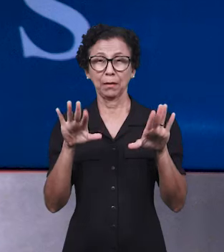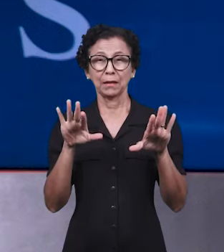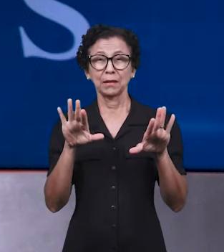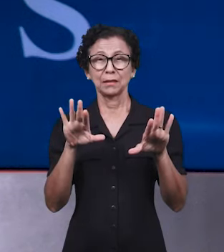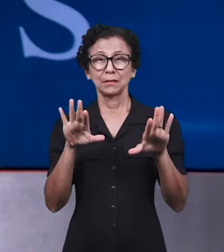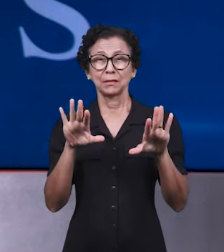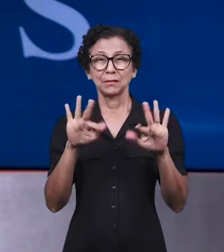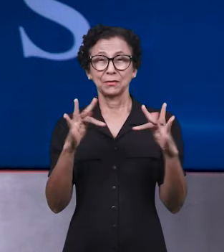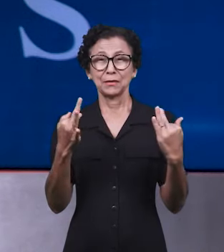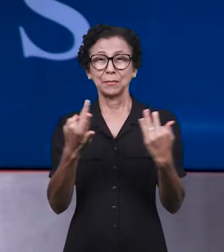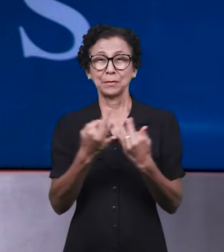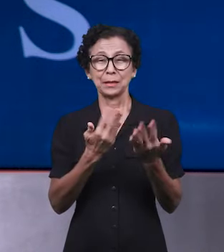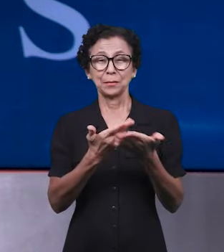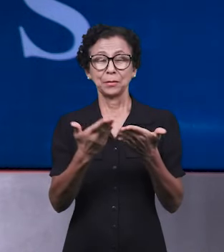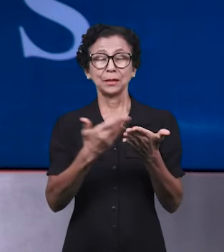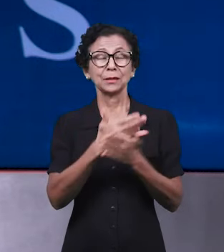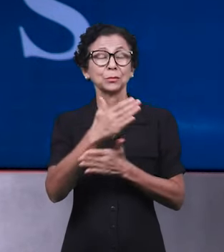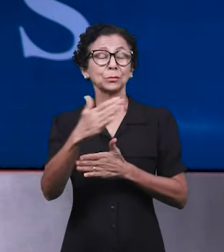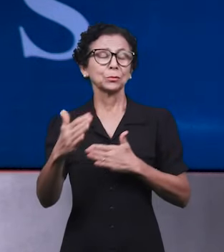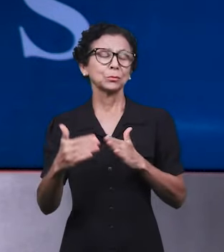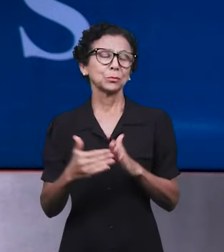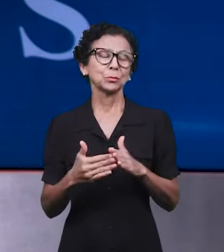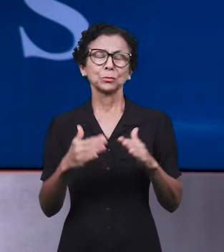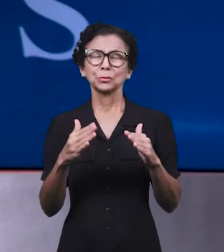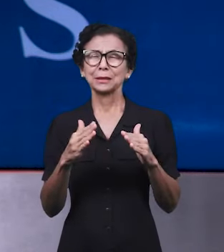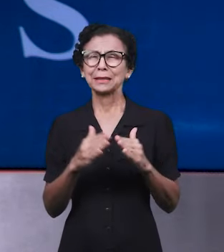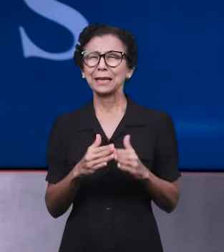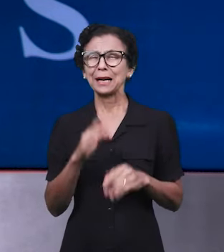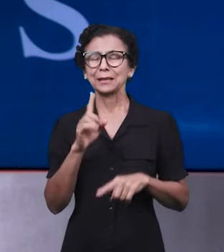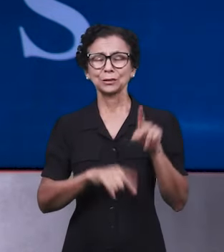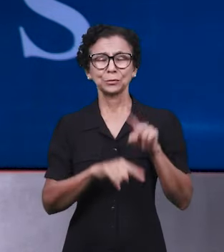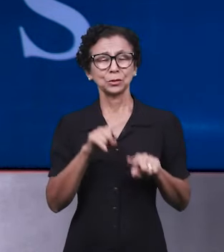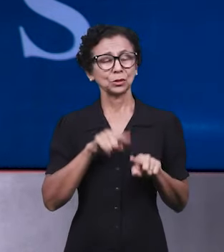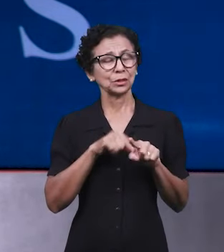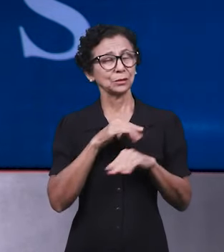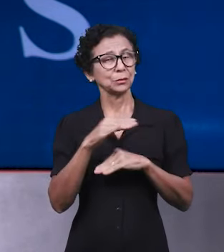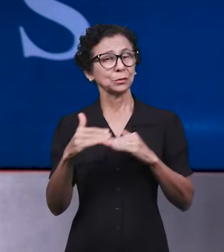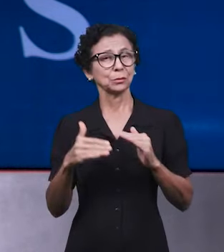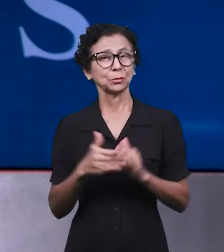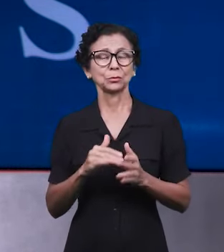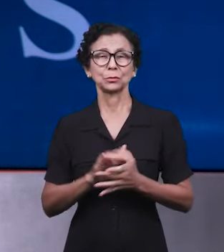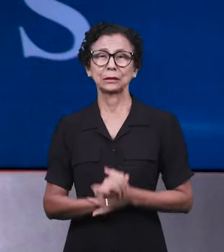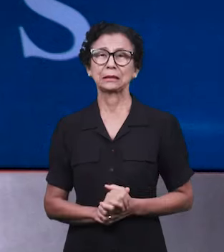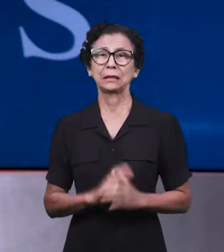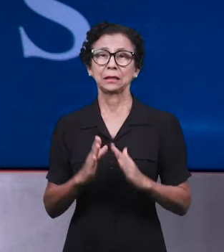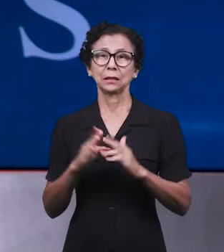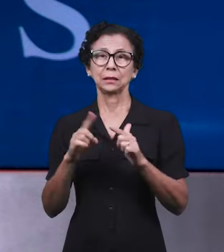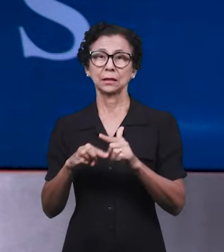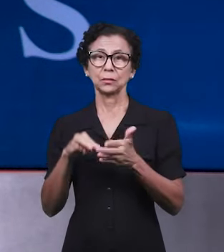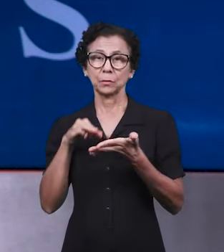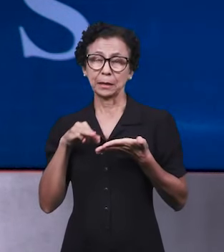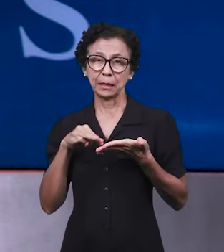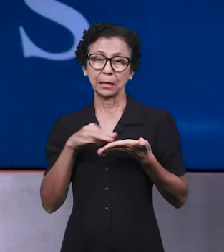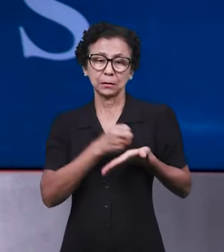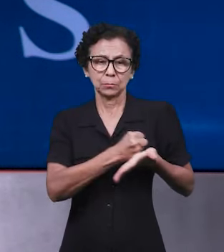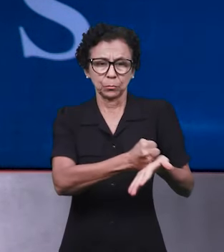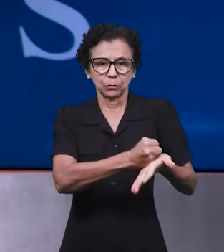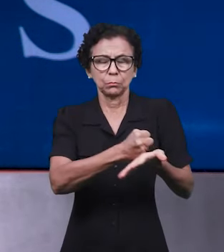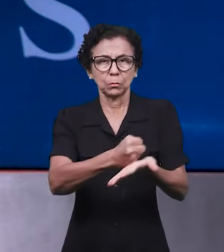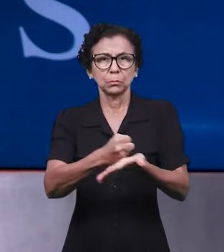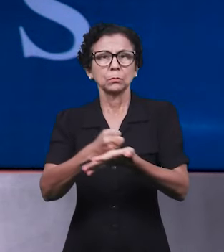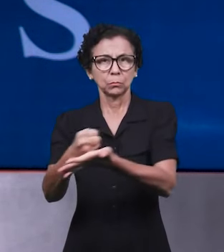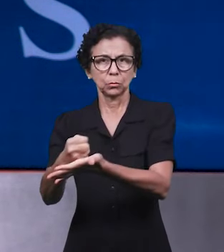municípios, roupas, água potável, também enviando, além de roupas e água potável, alimento não perecível. E agora você